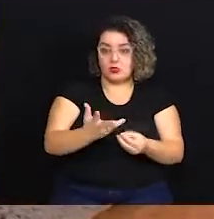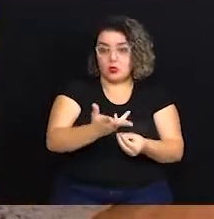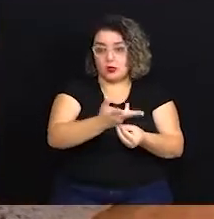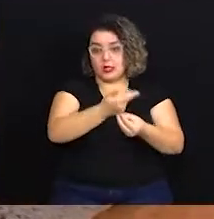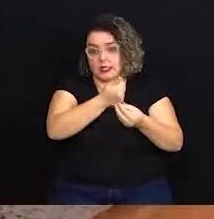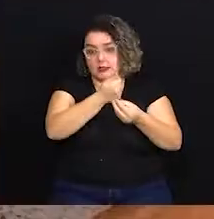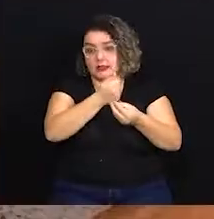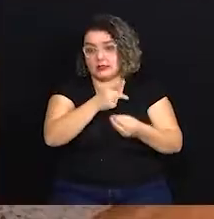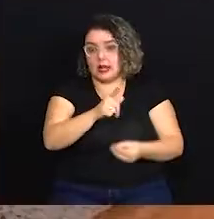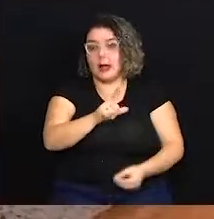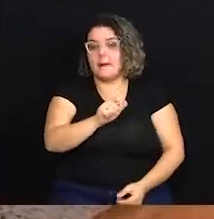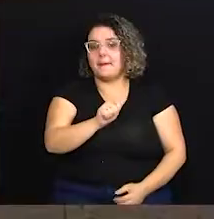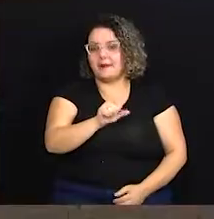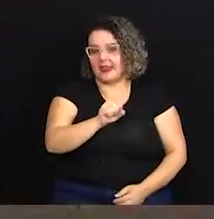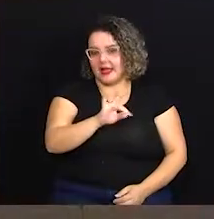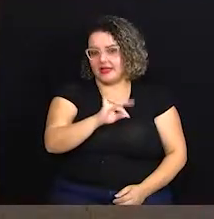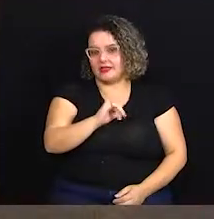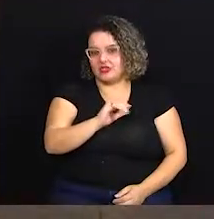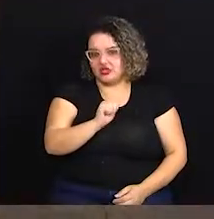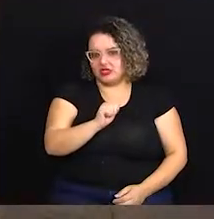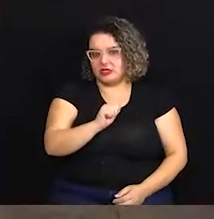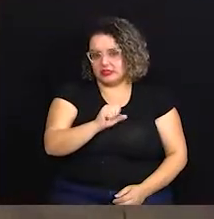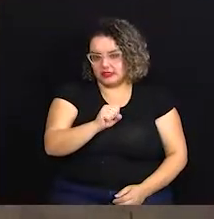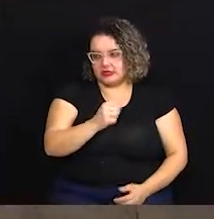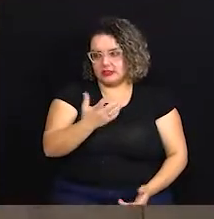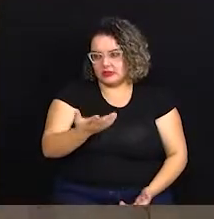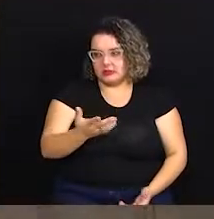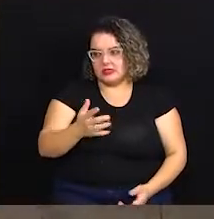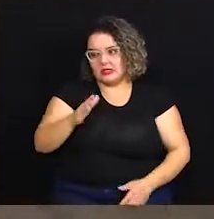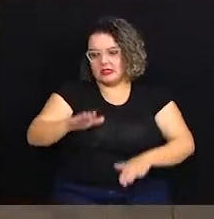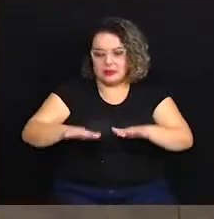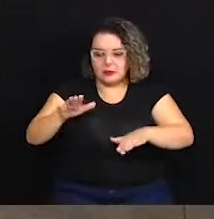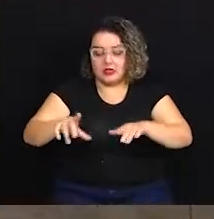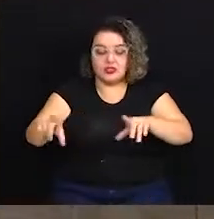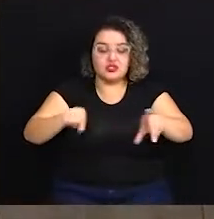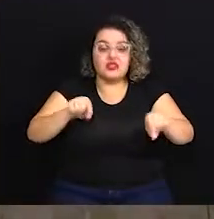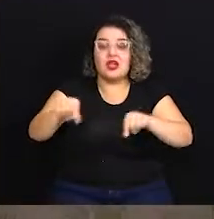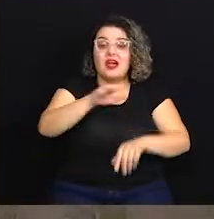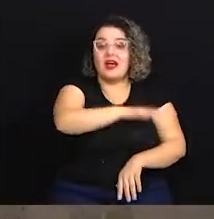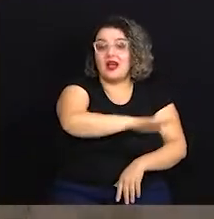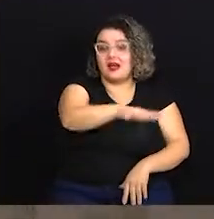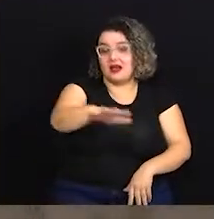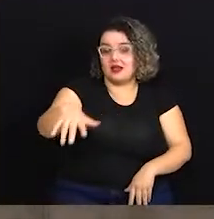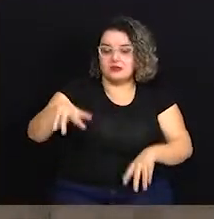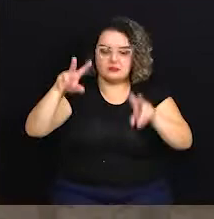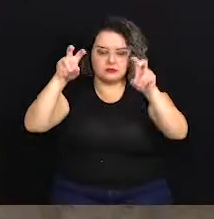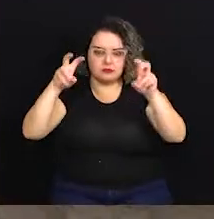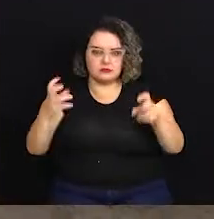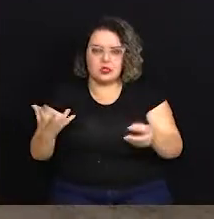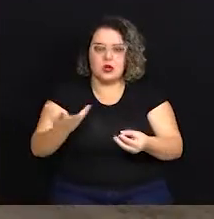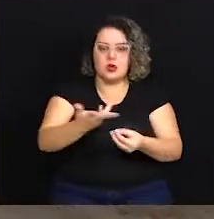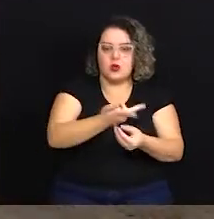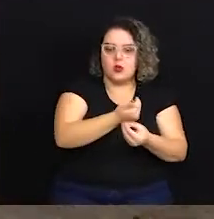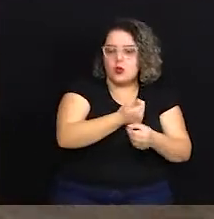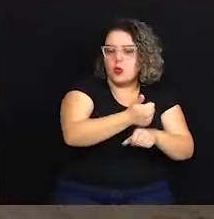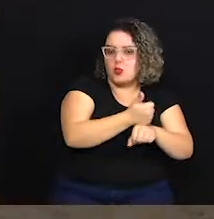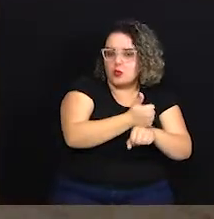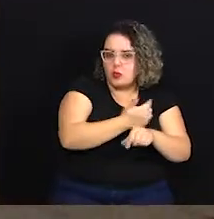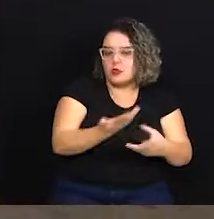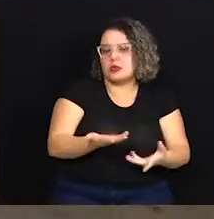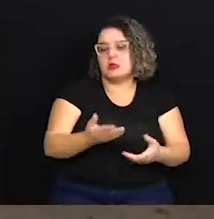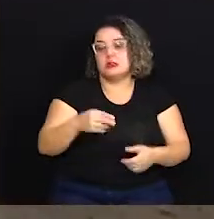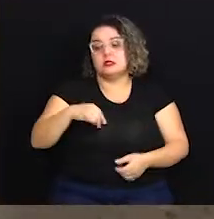plásticas, né? Depende da linha de curadoria. Qual o tema que ele vai trabalhar? Se ele vai trabalhar para um artista, se ele